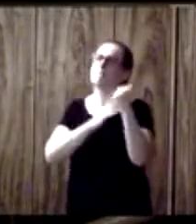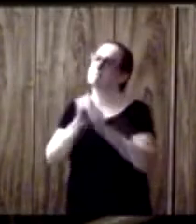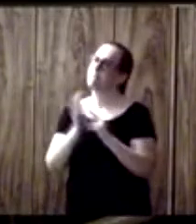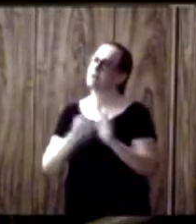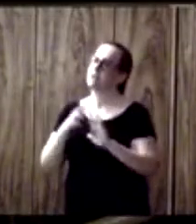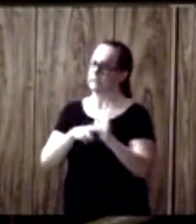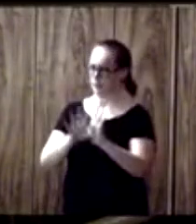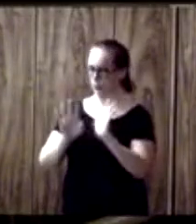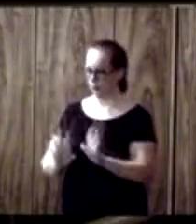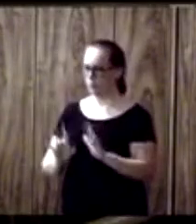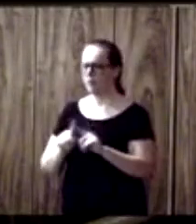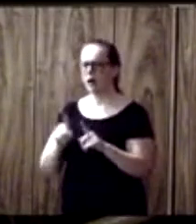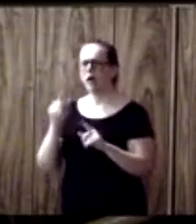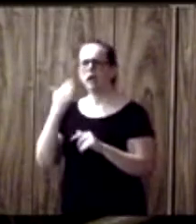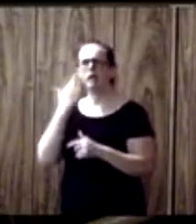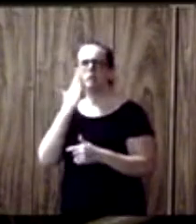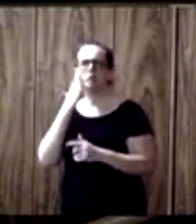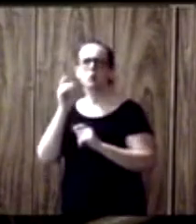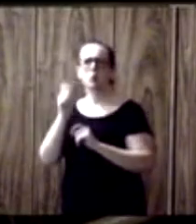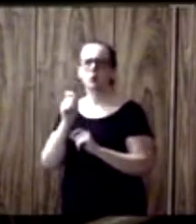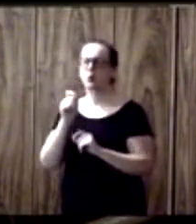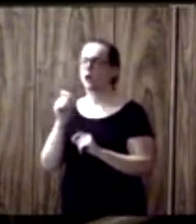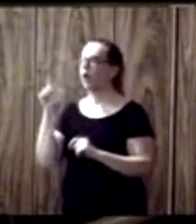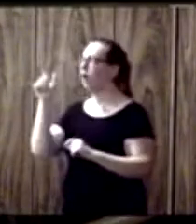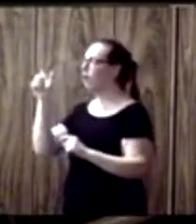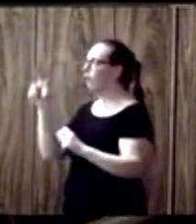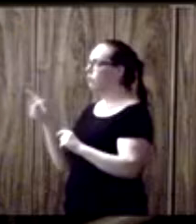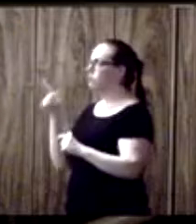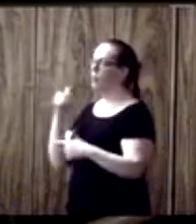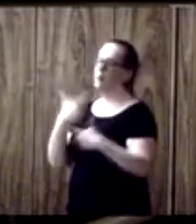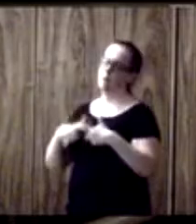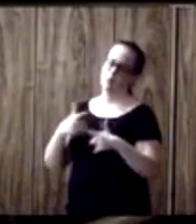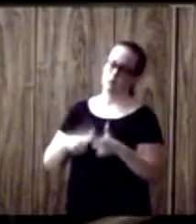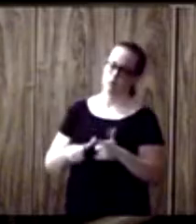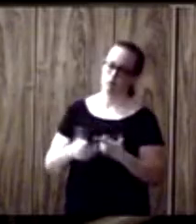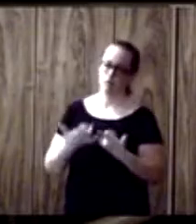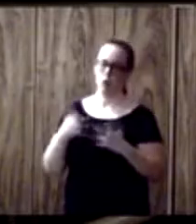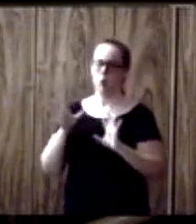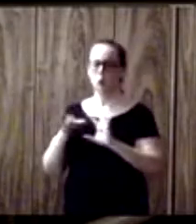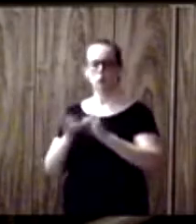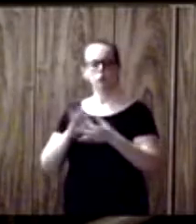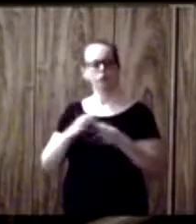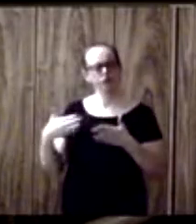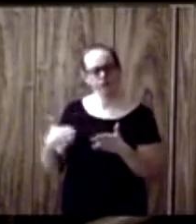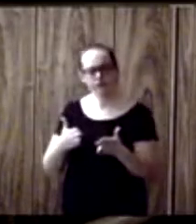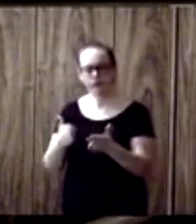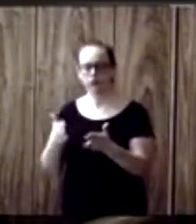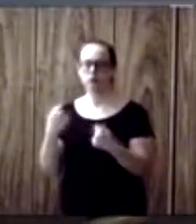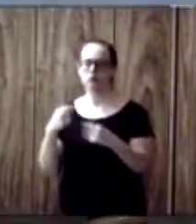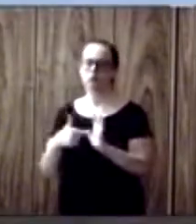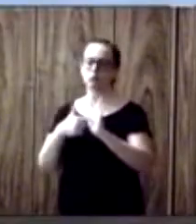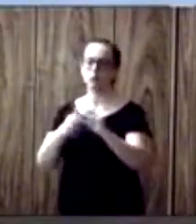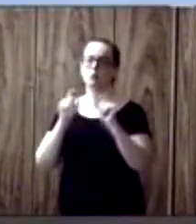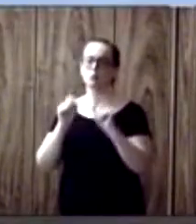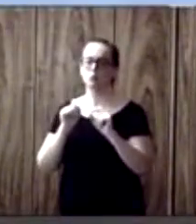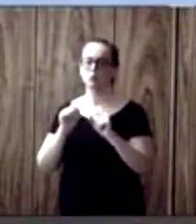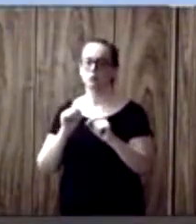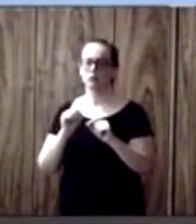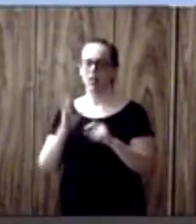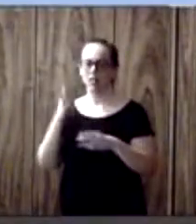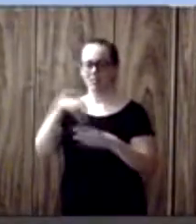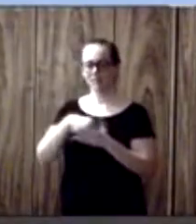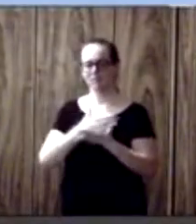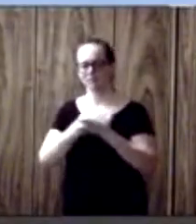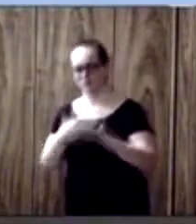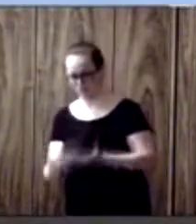redação. Mas o que eu quero que vocês saibam. Isso aqui, problematização com contexto e direcionamento, tem que aparecer na